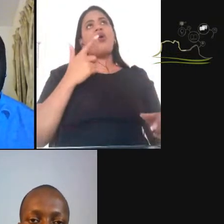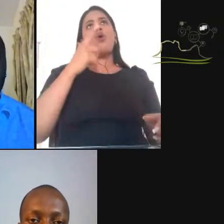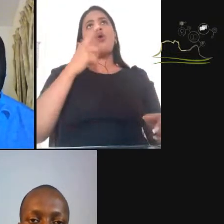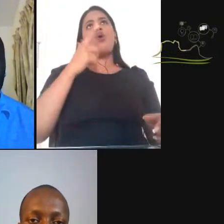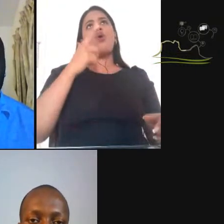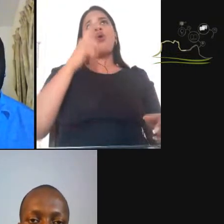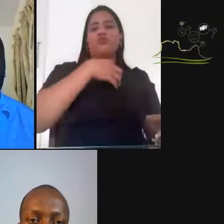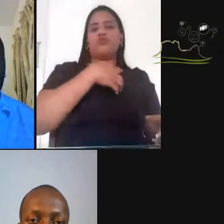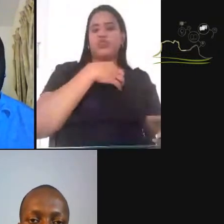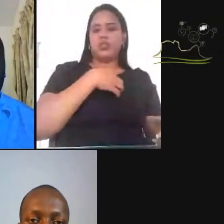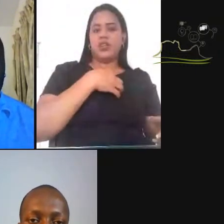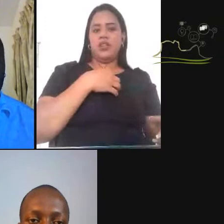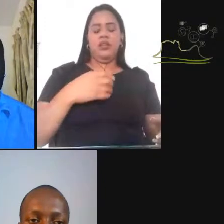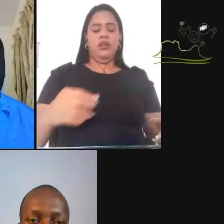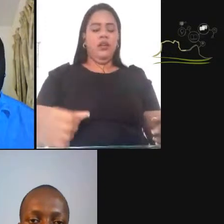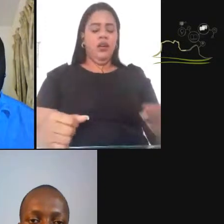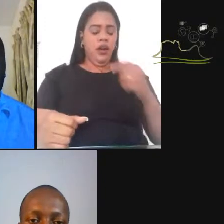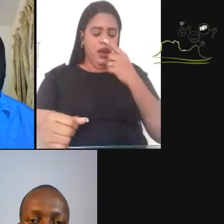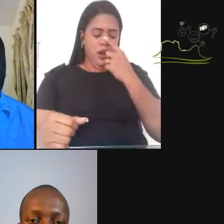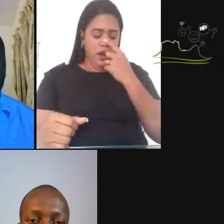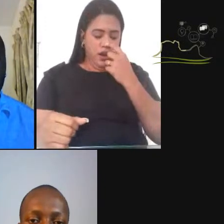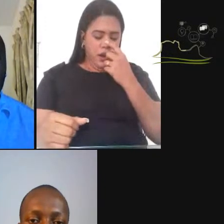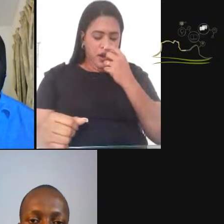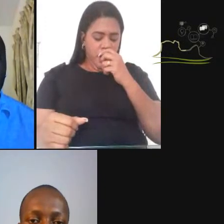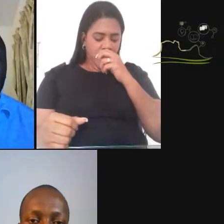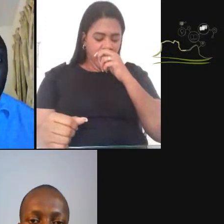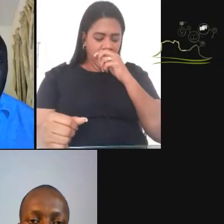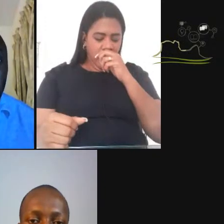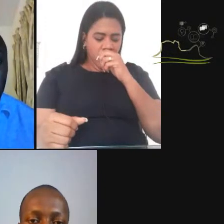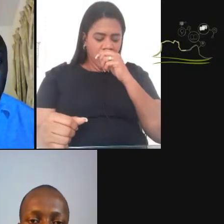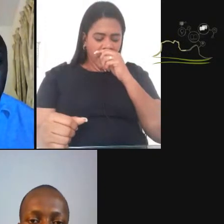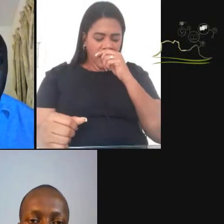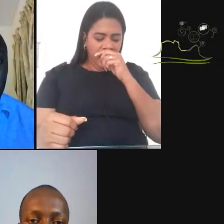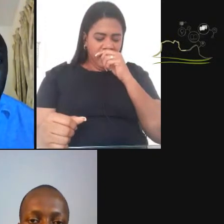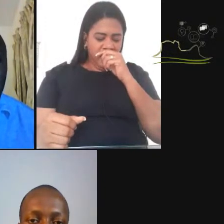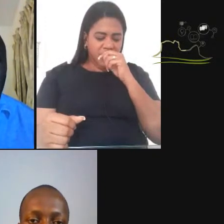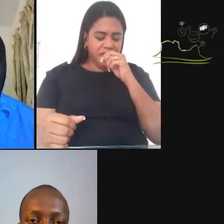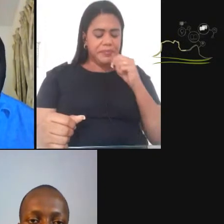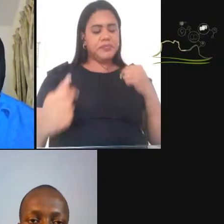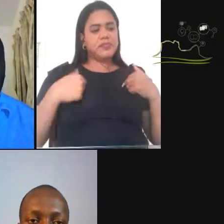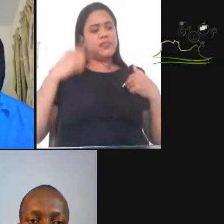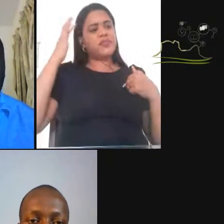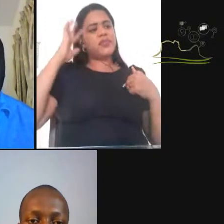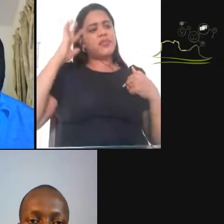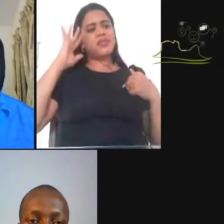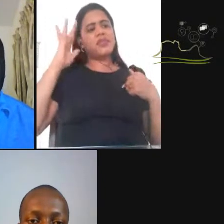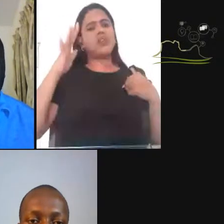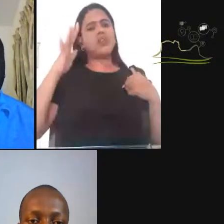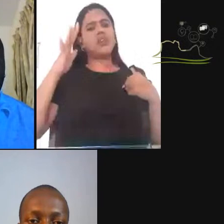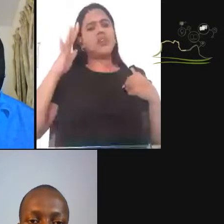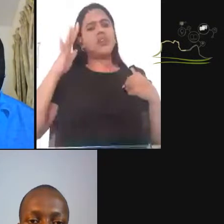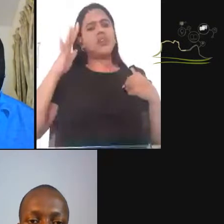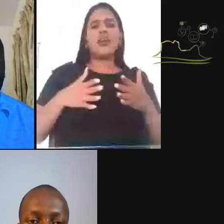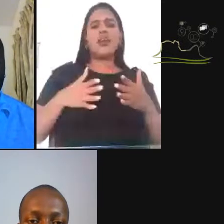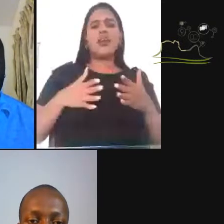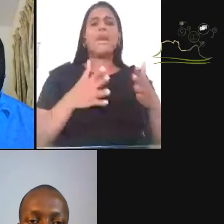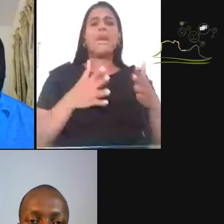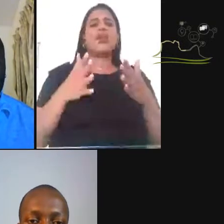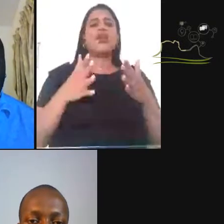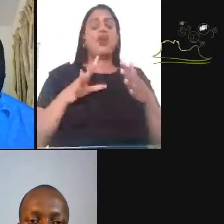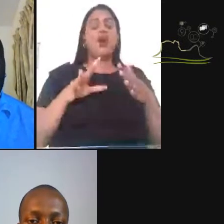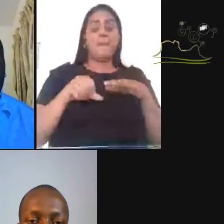circunstância. Eu revejo-me mais ou menos neste caminho, digamos, de busca de uma utopia, se quisermos,